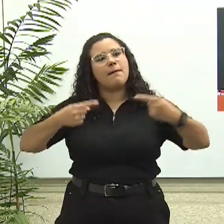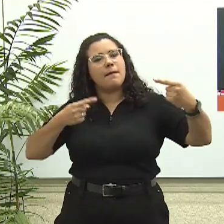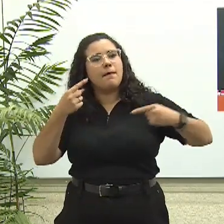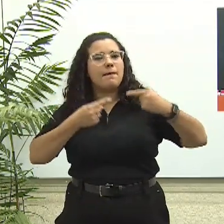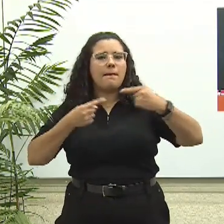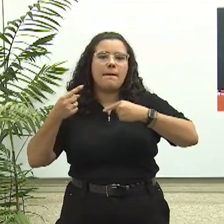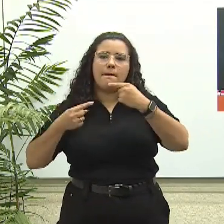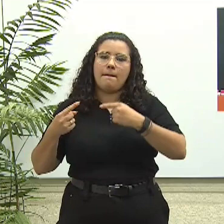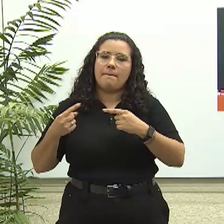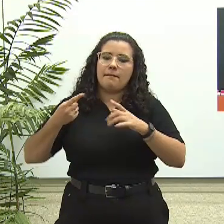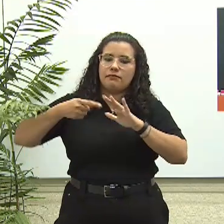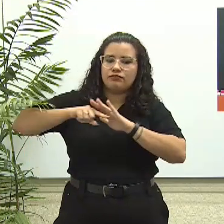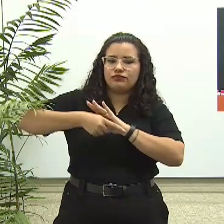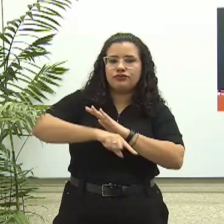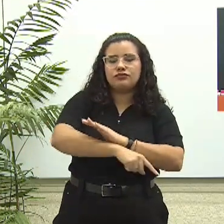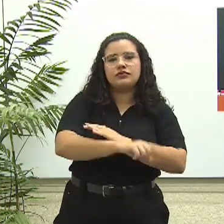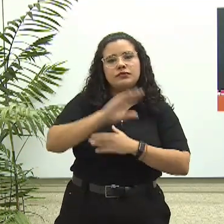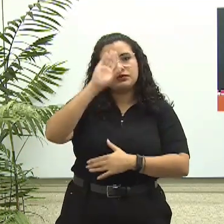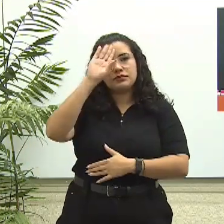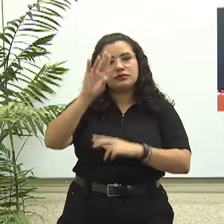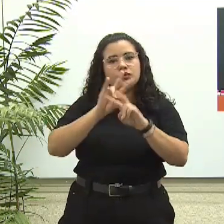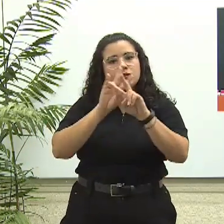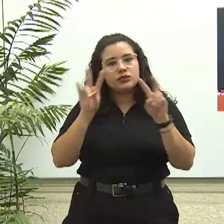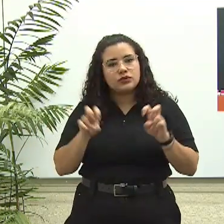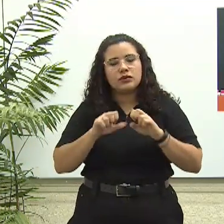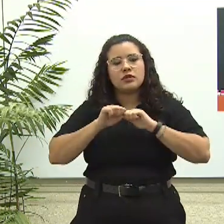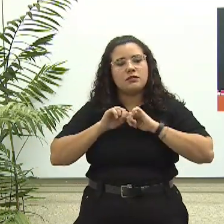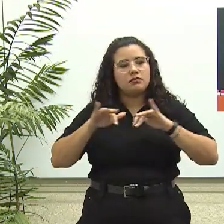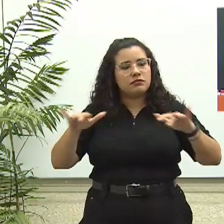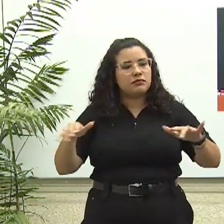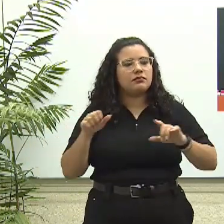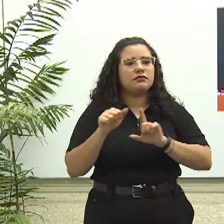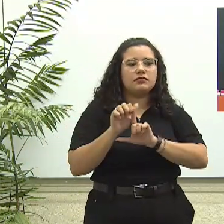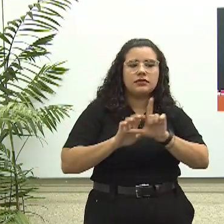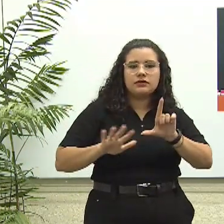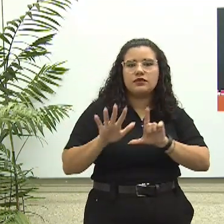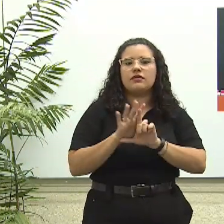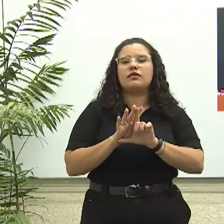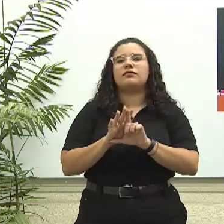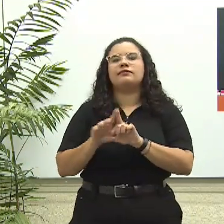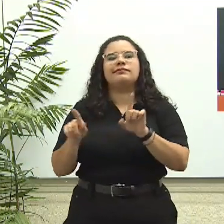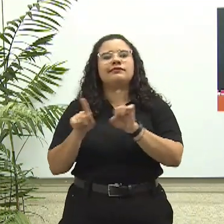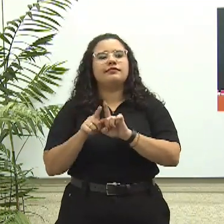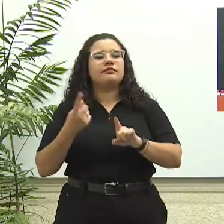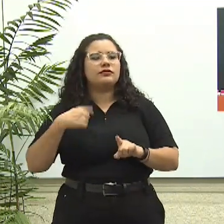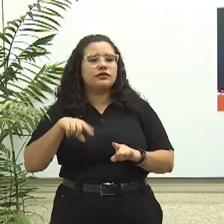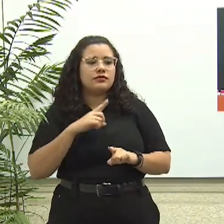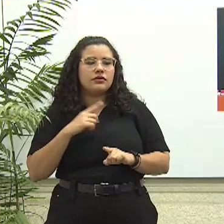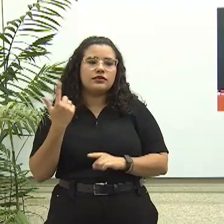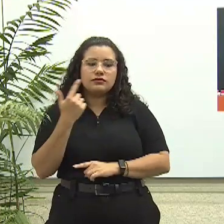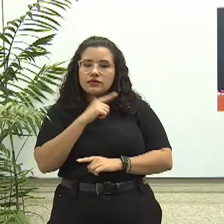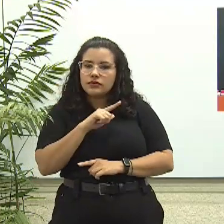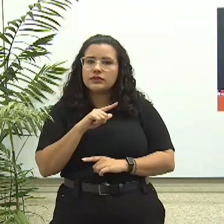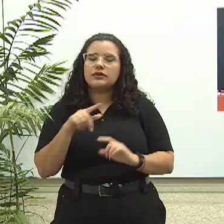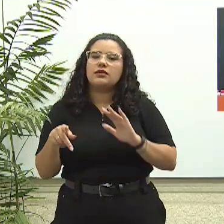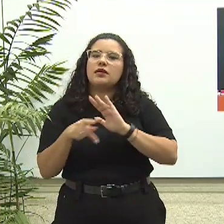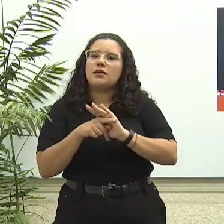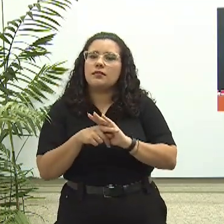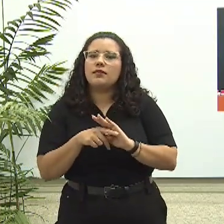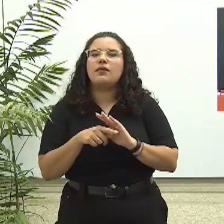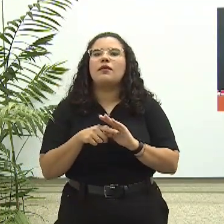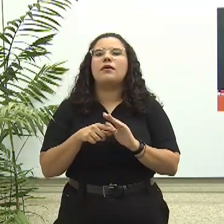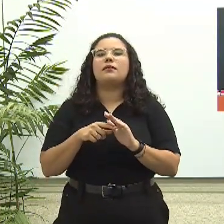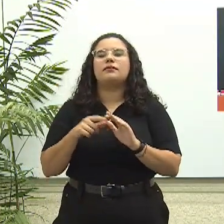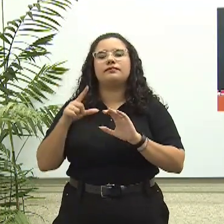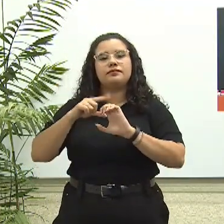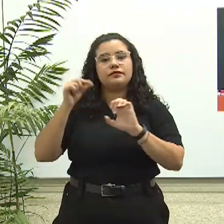vez mais profundo sobre uberização plataformização sobre ideologia do empreendedorismo ideologia californiana